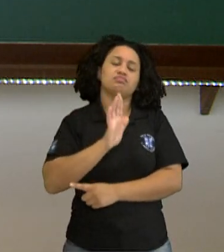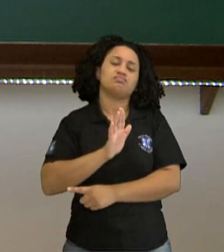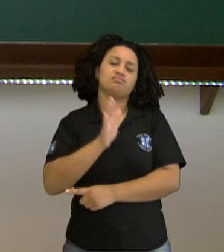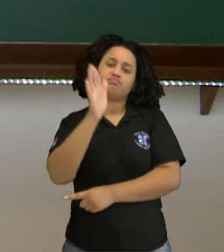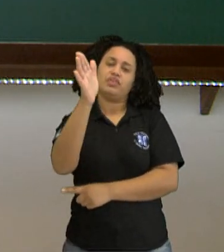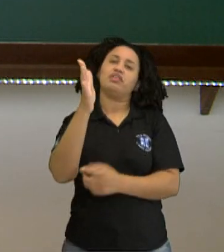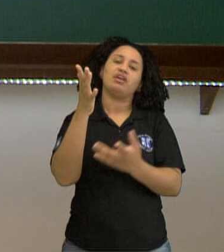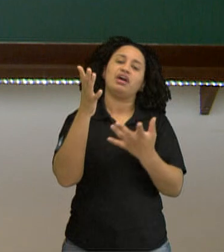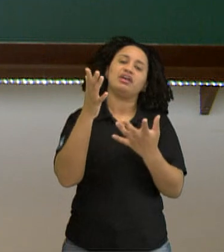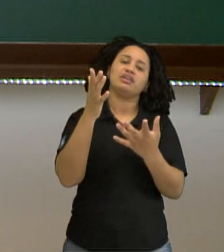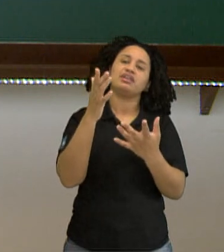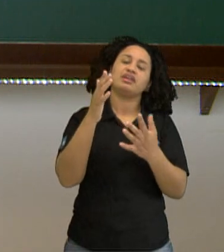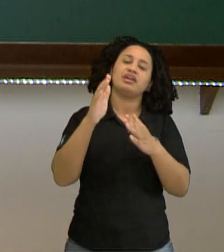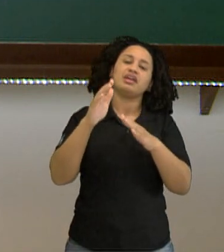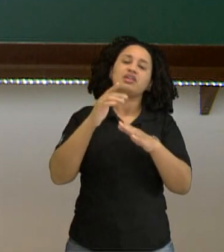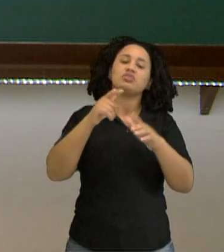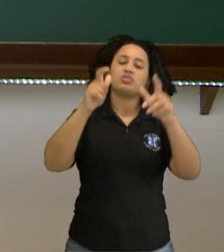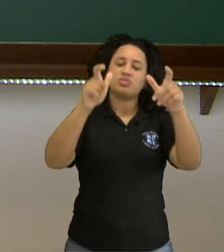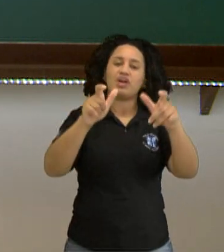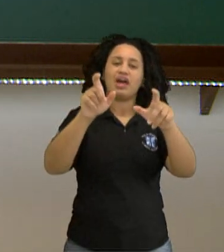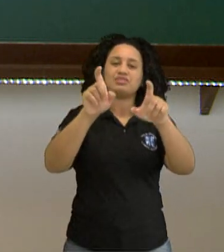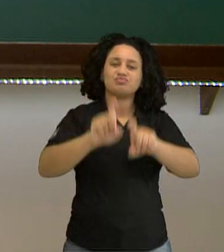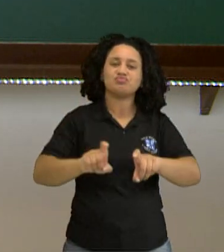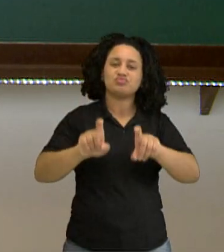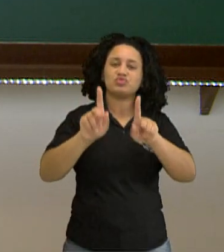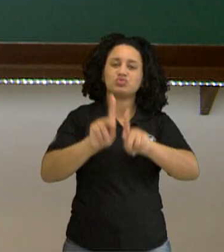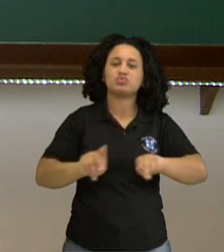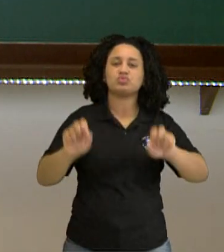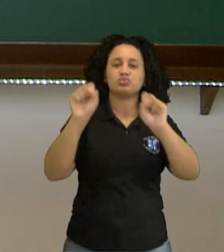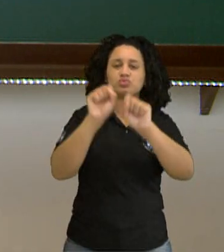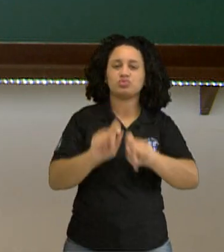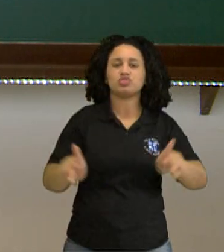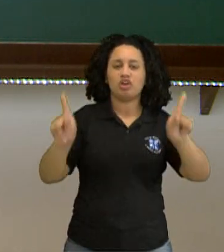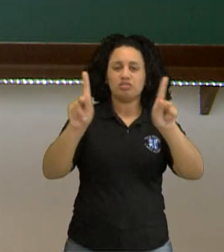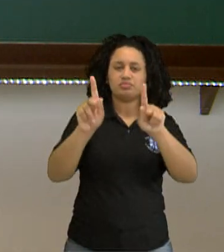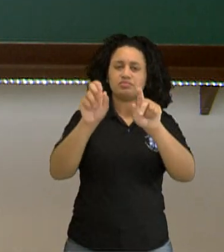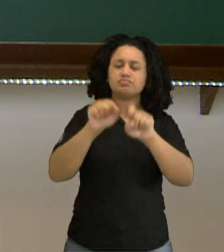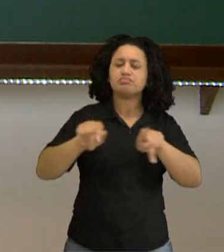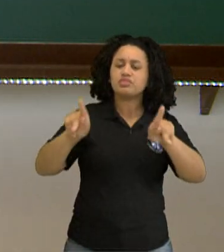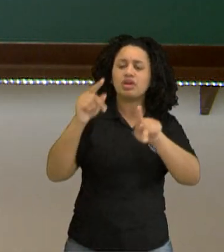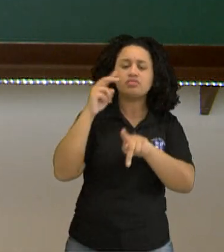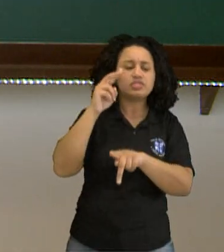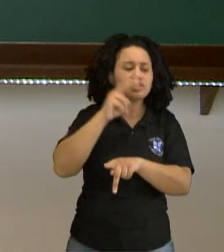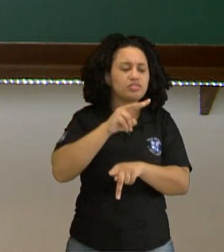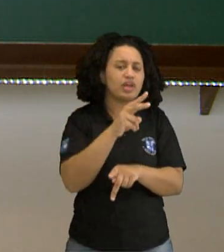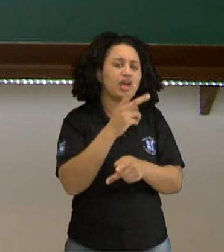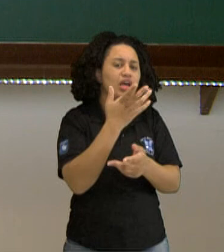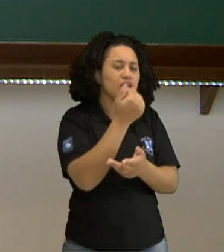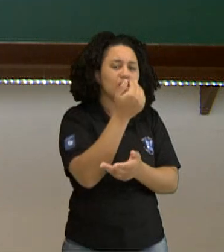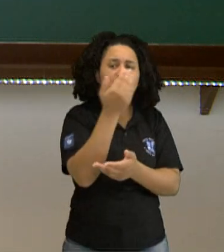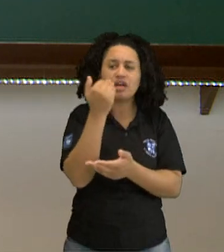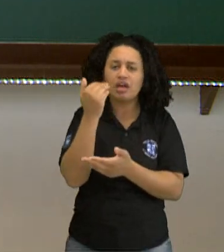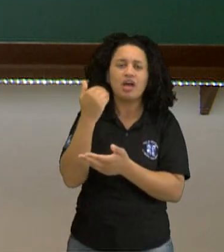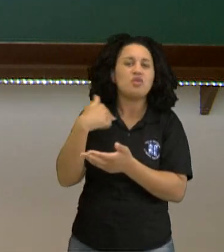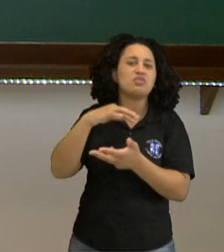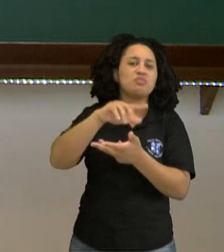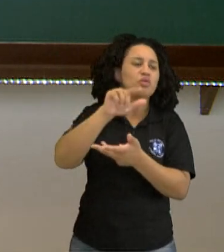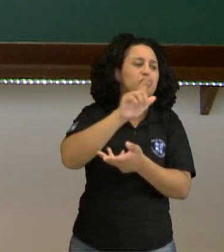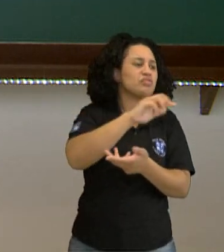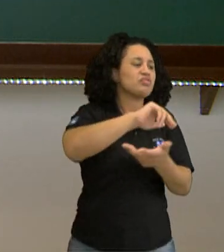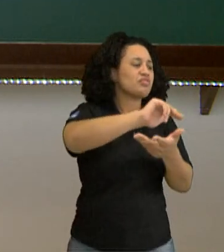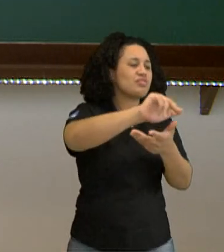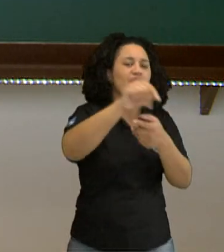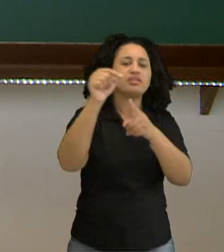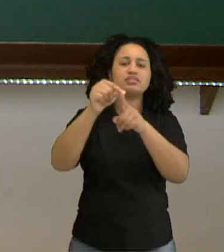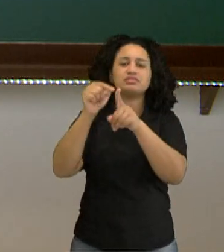aí na praça de alimentação de um shopping e você encontra ali, né, a alimentação mundial ali, né? Ali